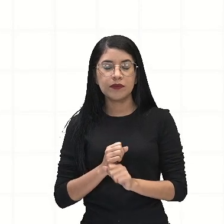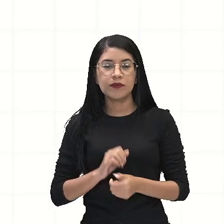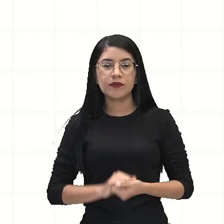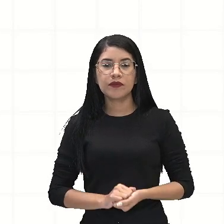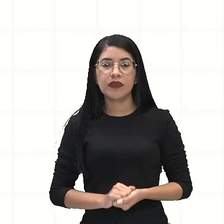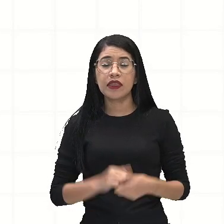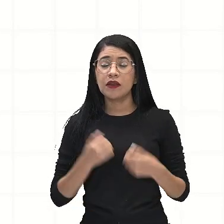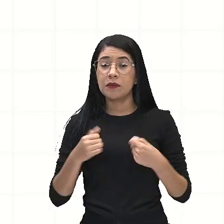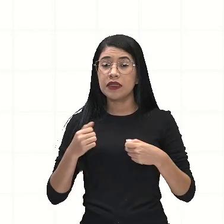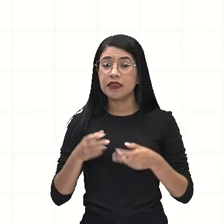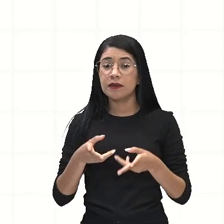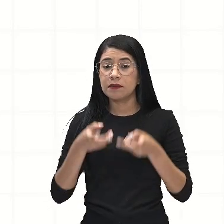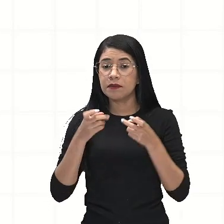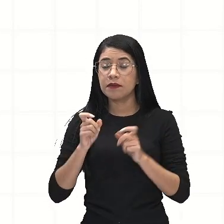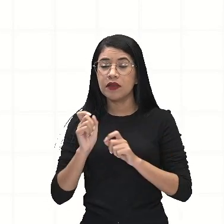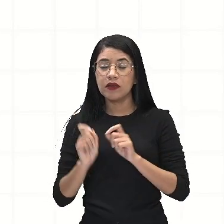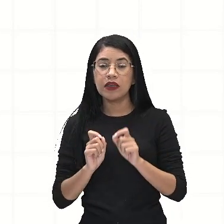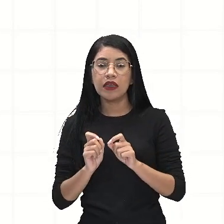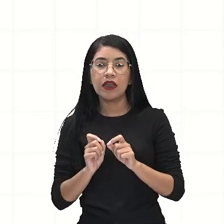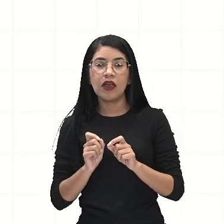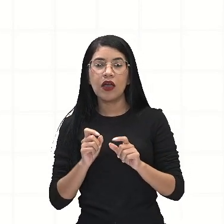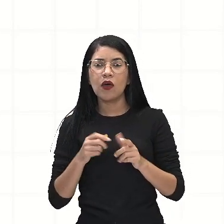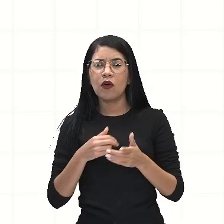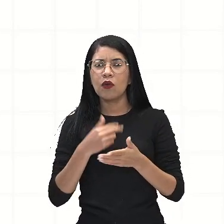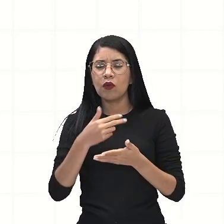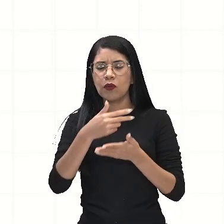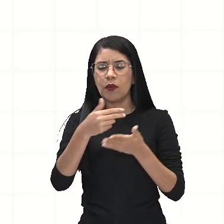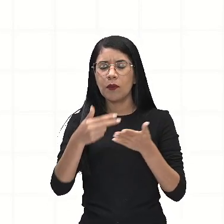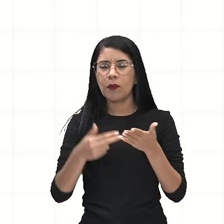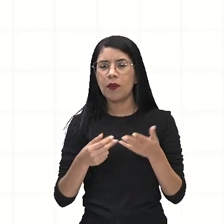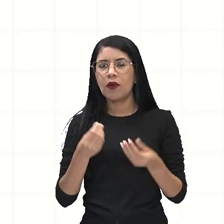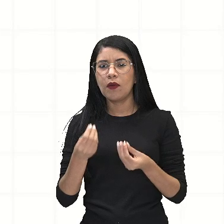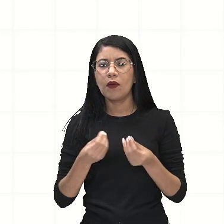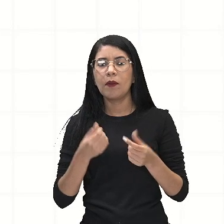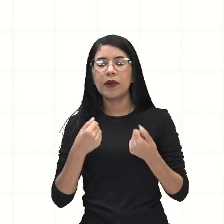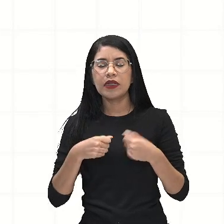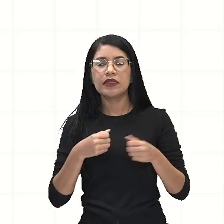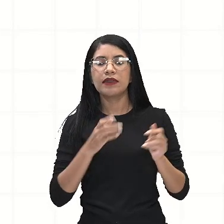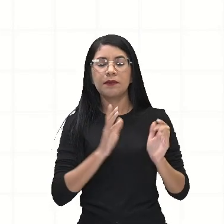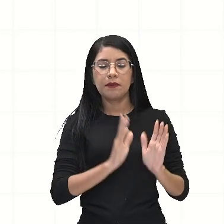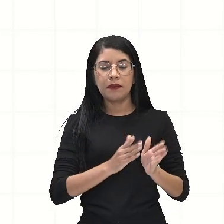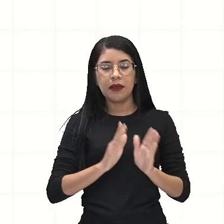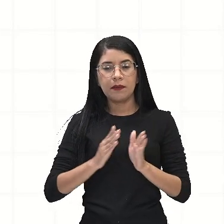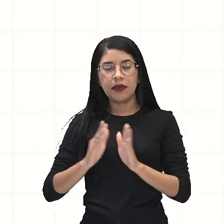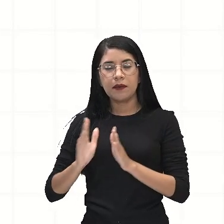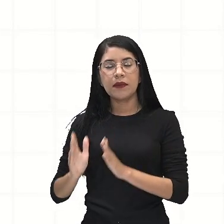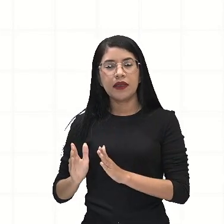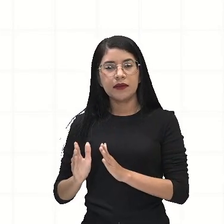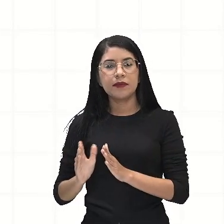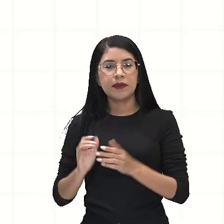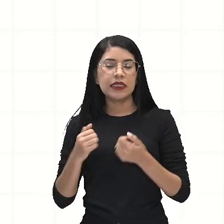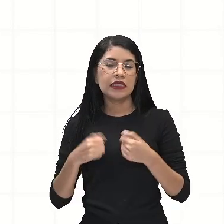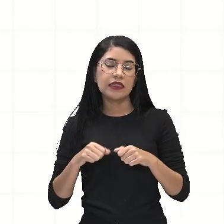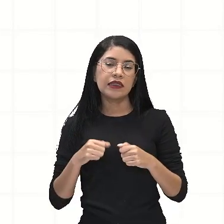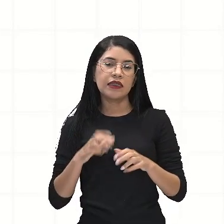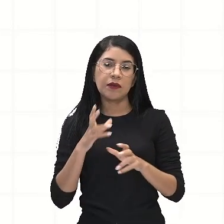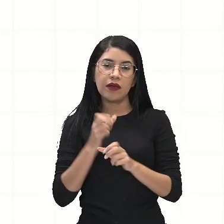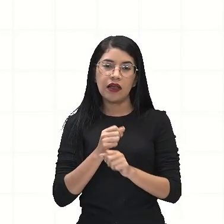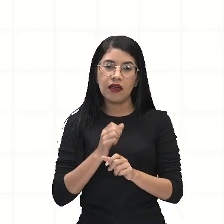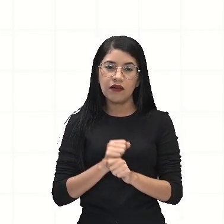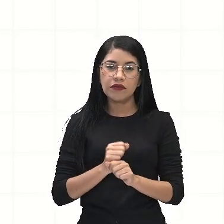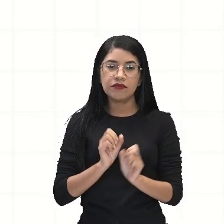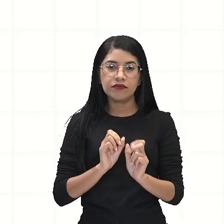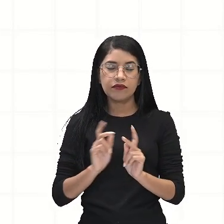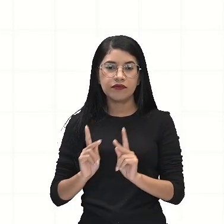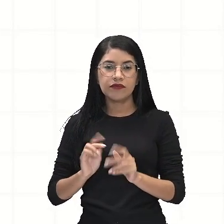que observar. Para eu determinar o gráfico, eu vou ter que seguir esse passo a passo. Passo a passo é essa a ideia,